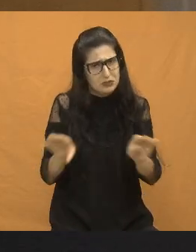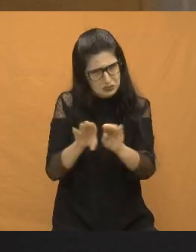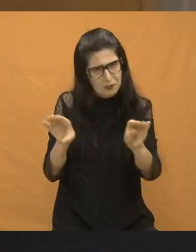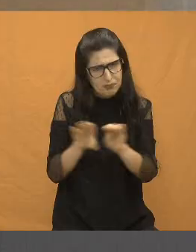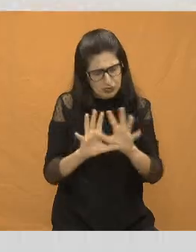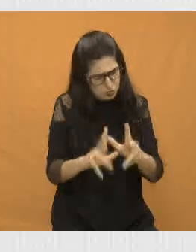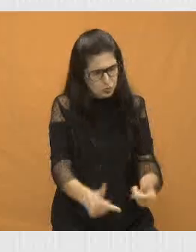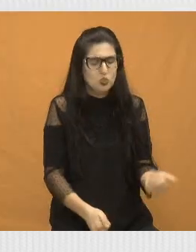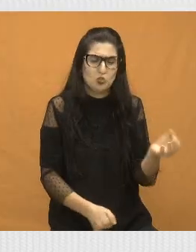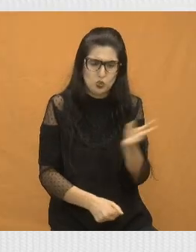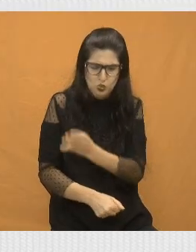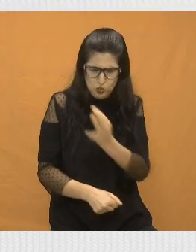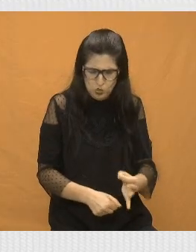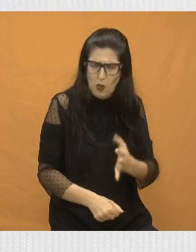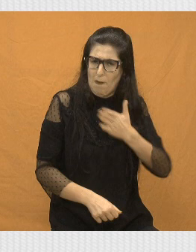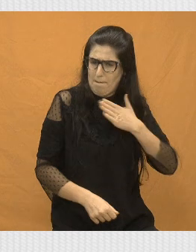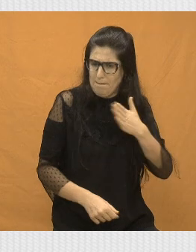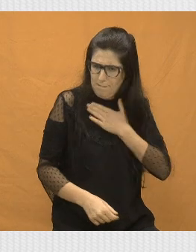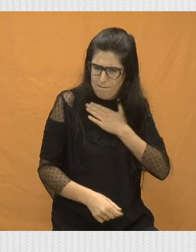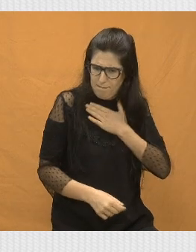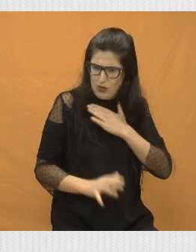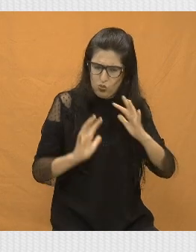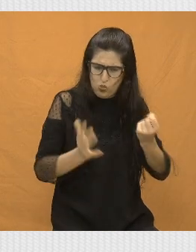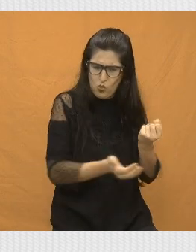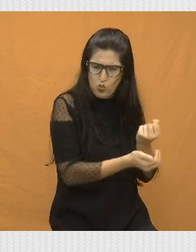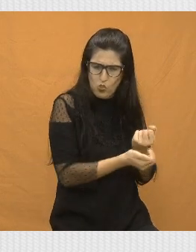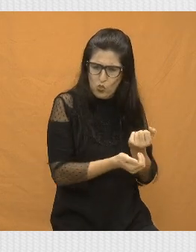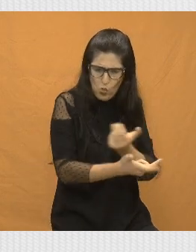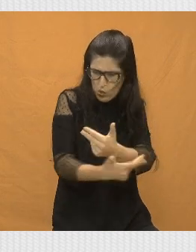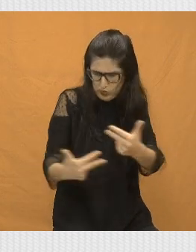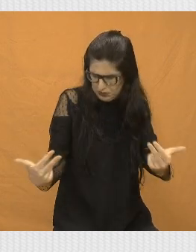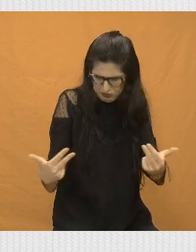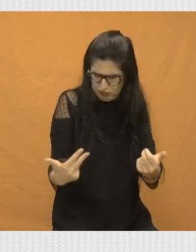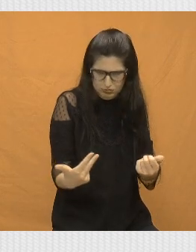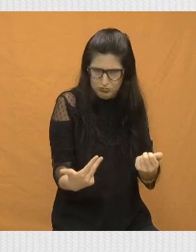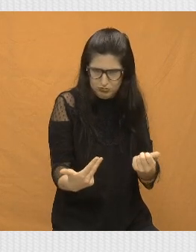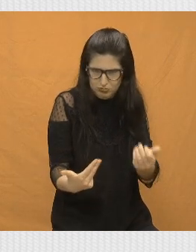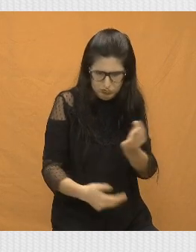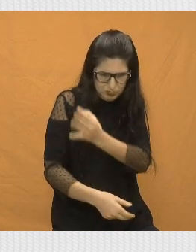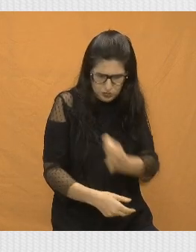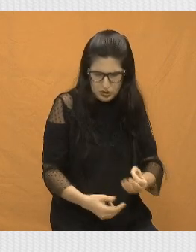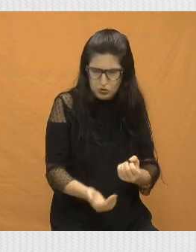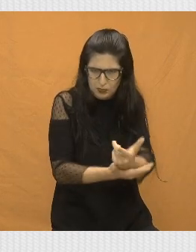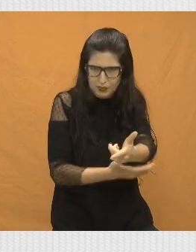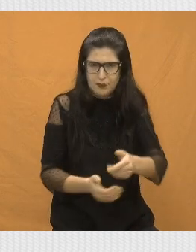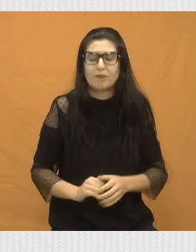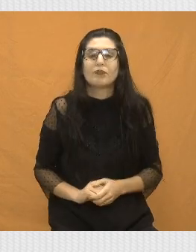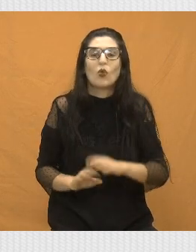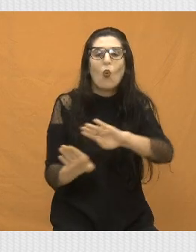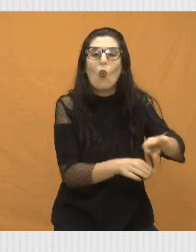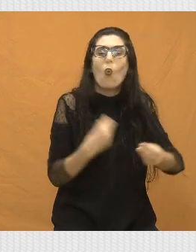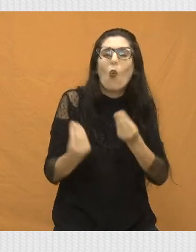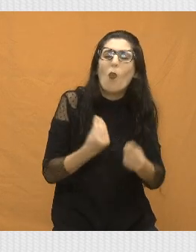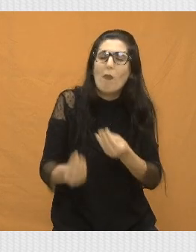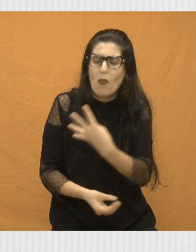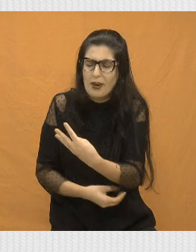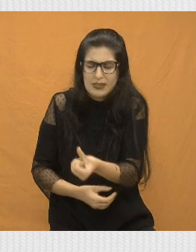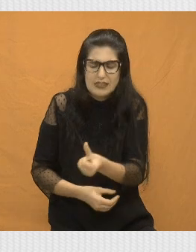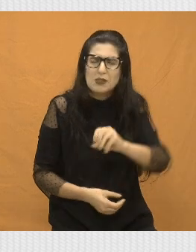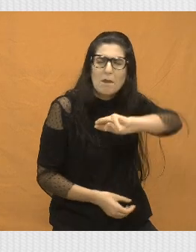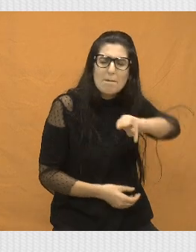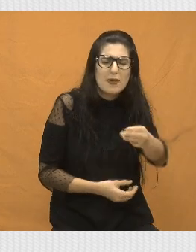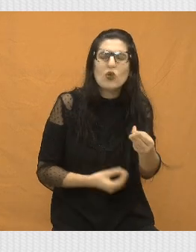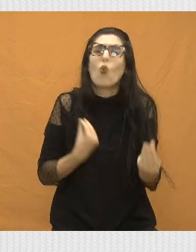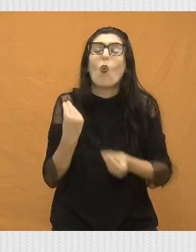orçamento. Ok? Vamos passar agora os números, como que chegou nos 46 milhões. Como